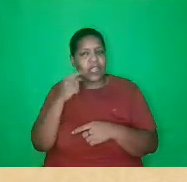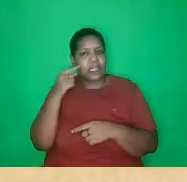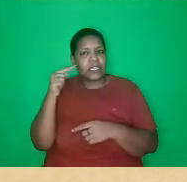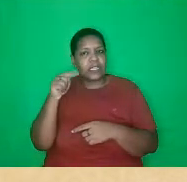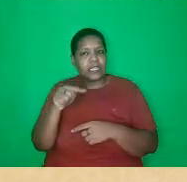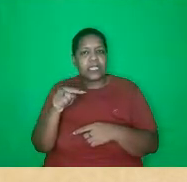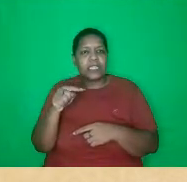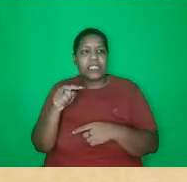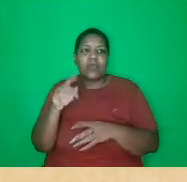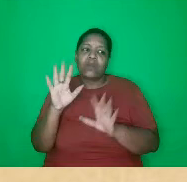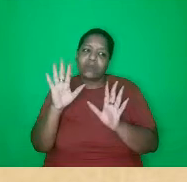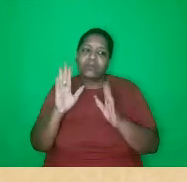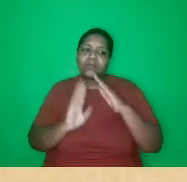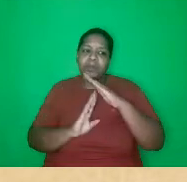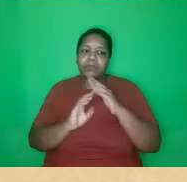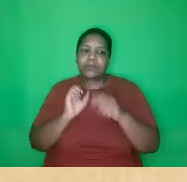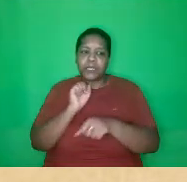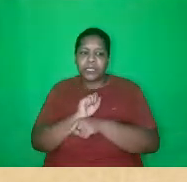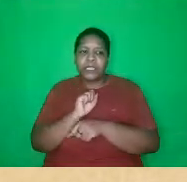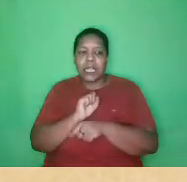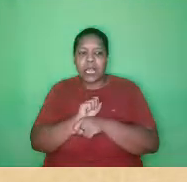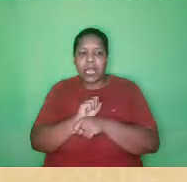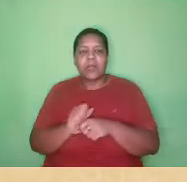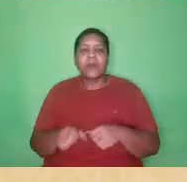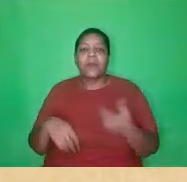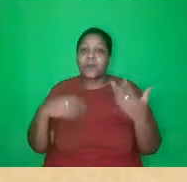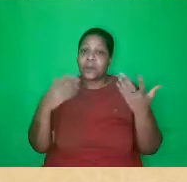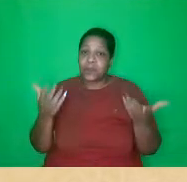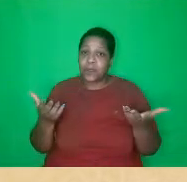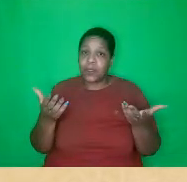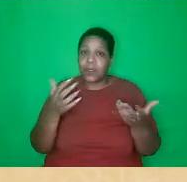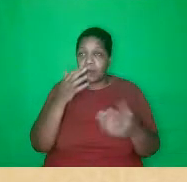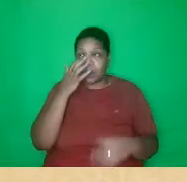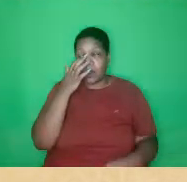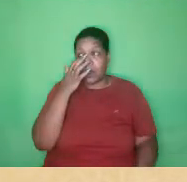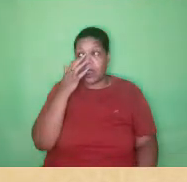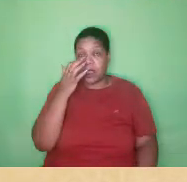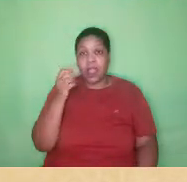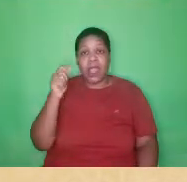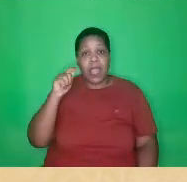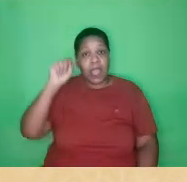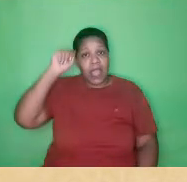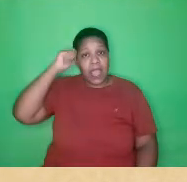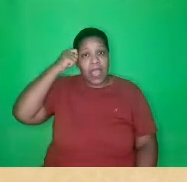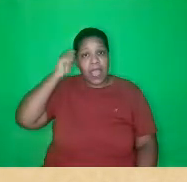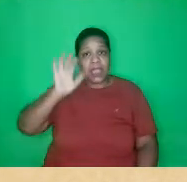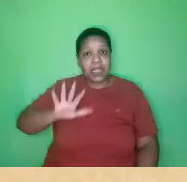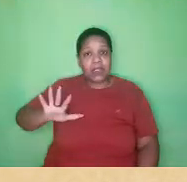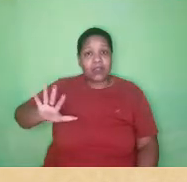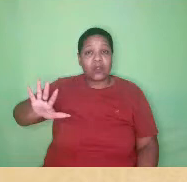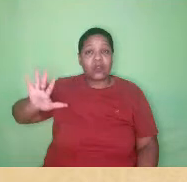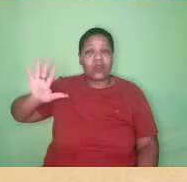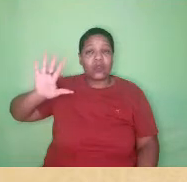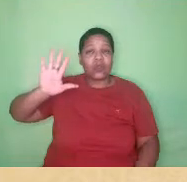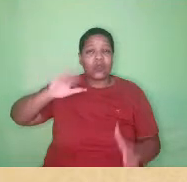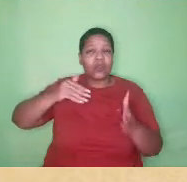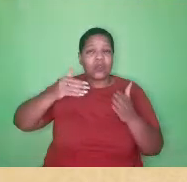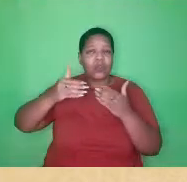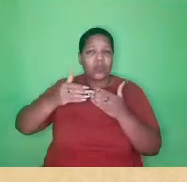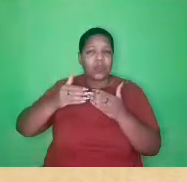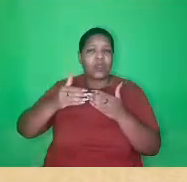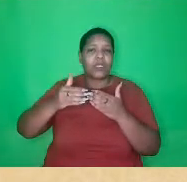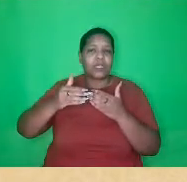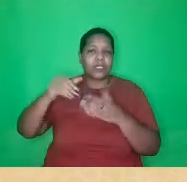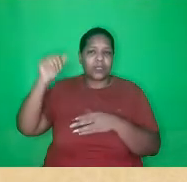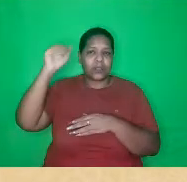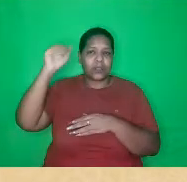provisória. Então, né, e esses africanos vão para todas as áreas do Brasil. Essa também é outra